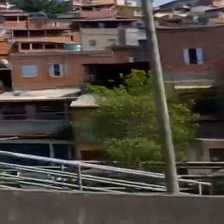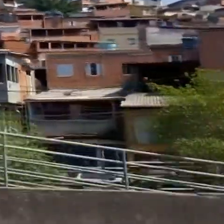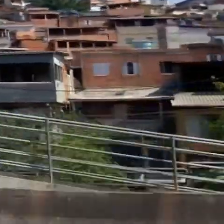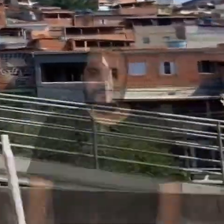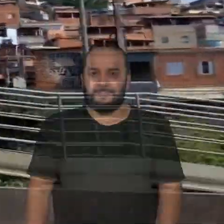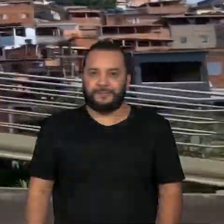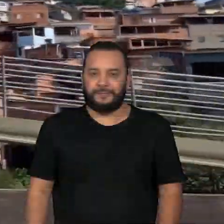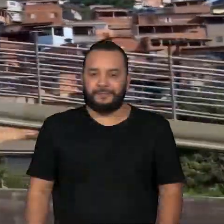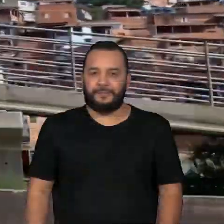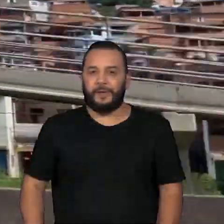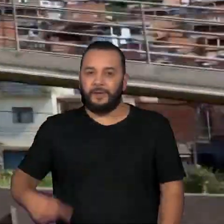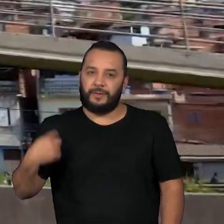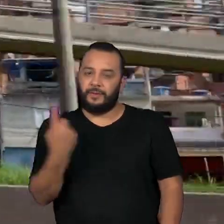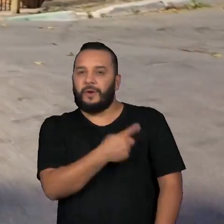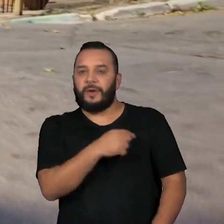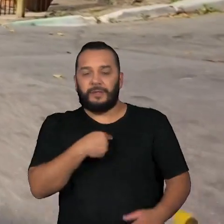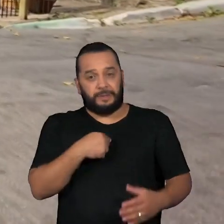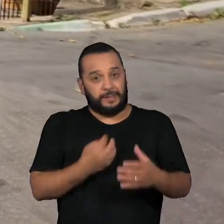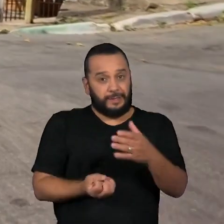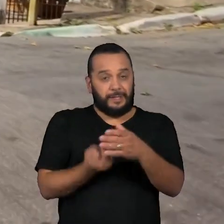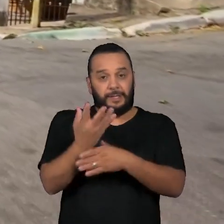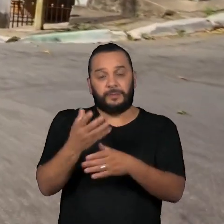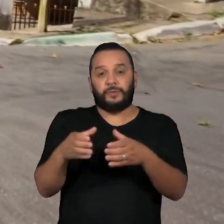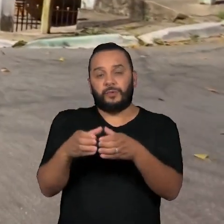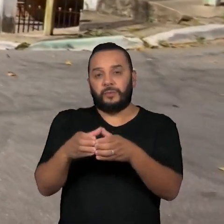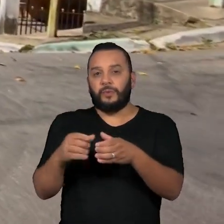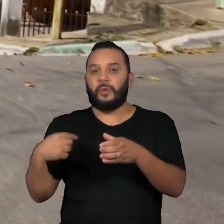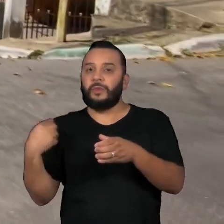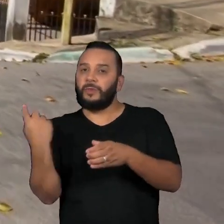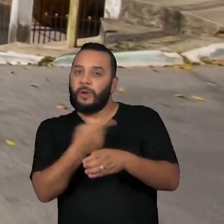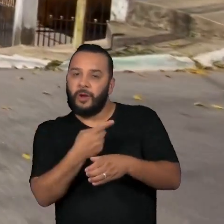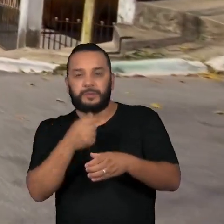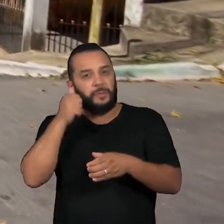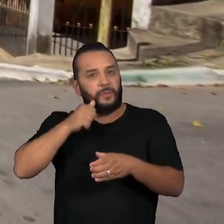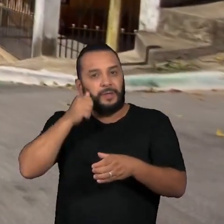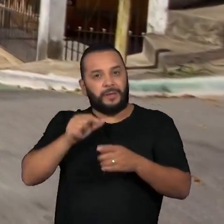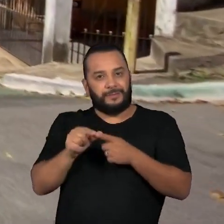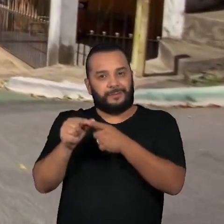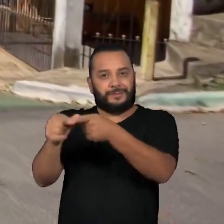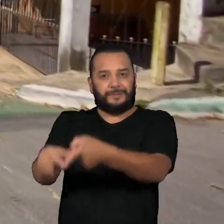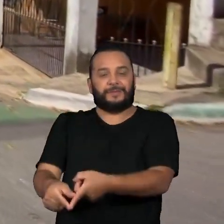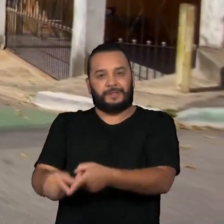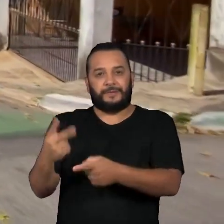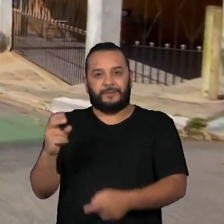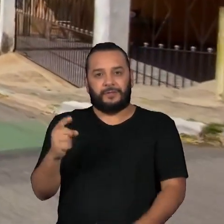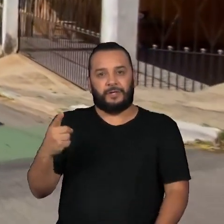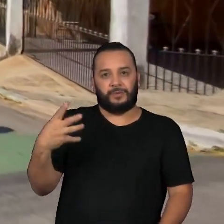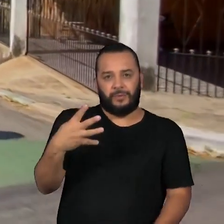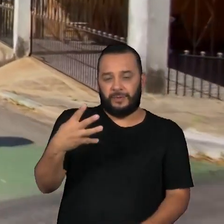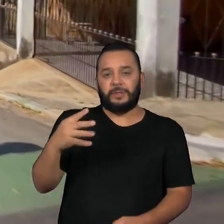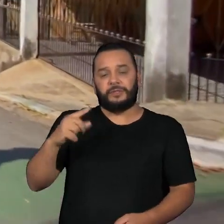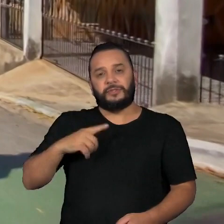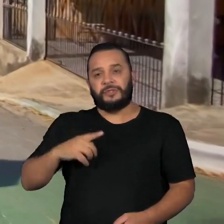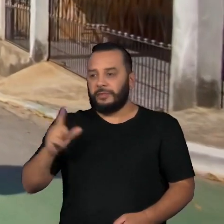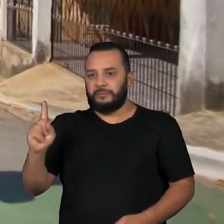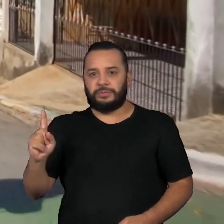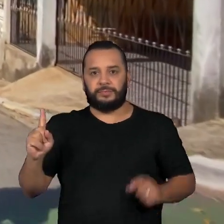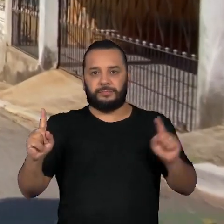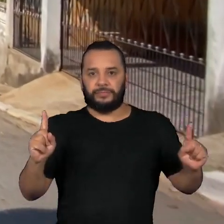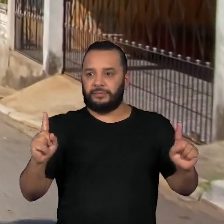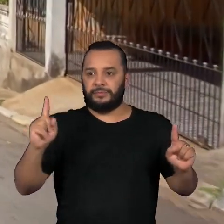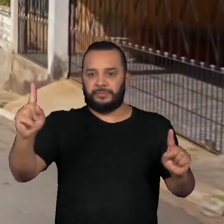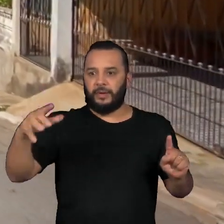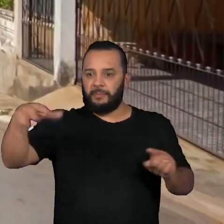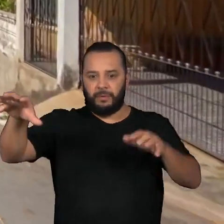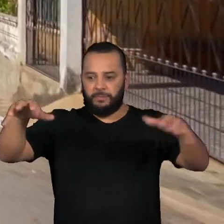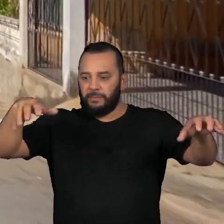Nós fundamos o Nós Mulheres da Periferia em 2014, depois de a gente se reunir, cada uma morava numa região, num bairro, escrevia